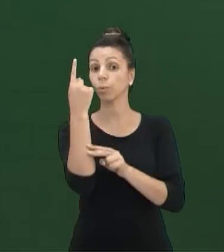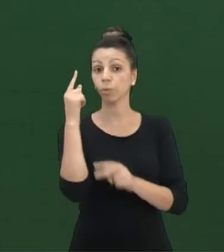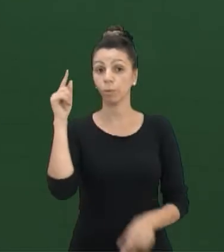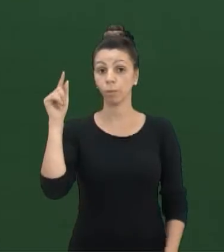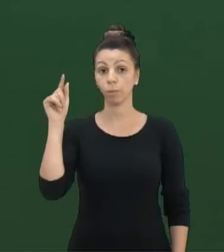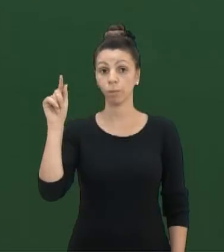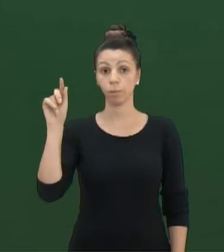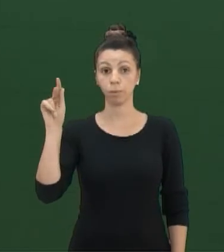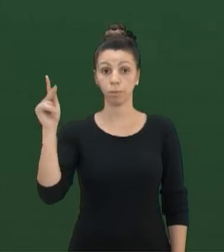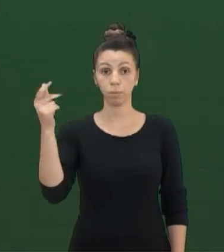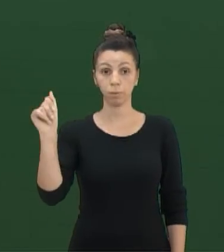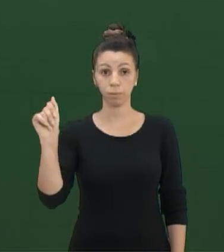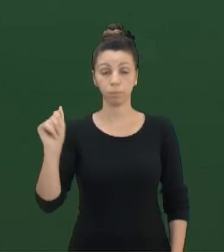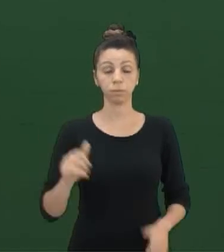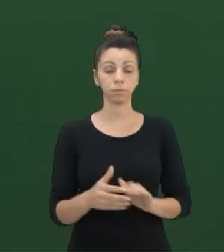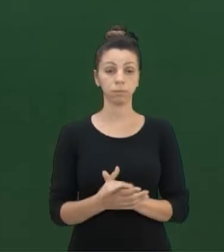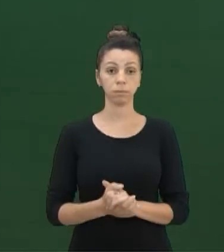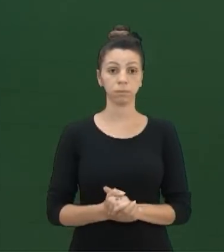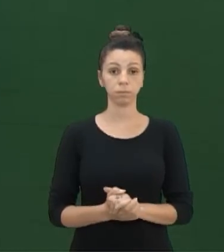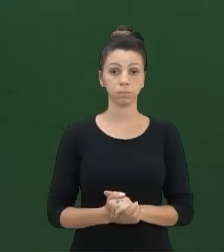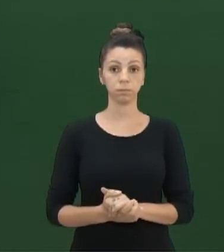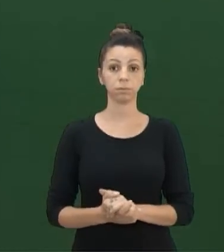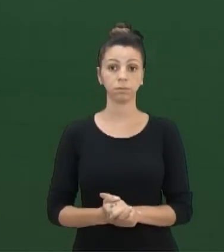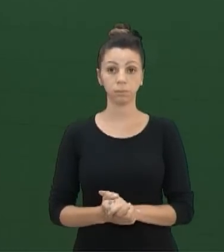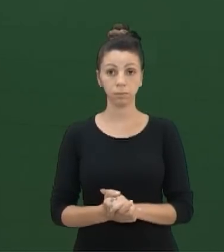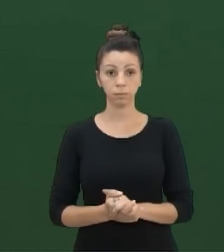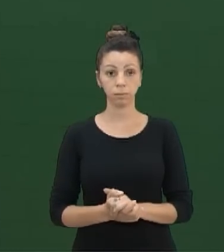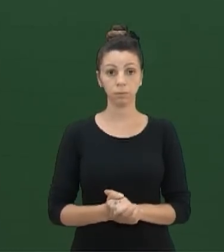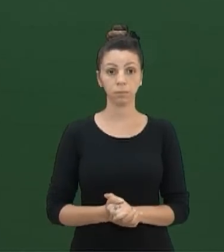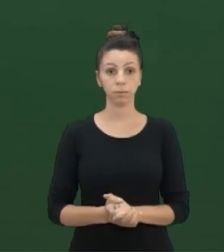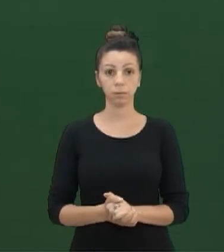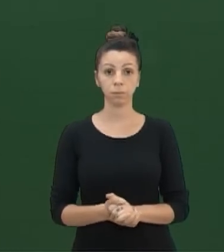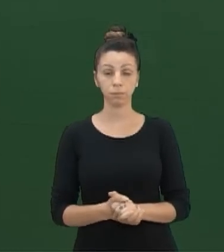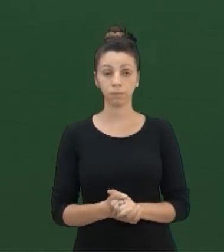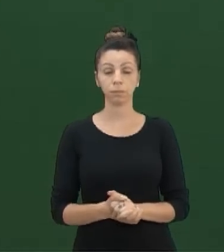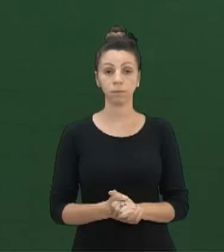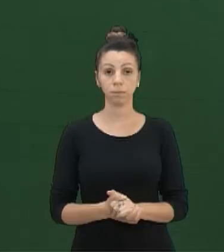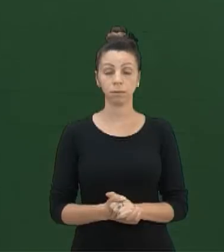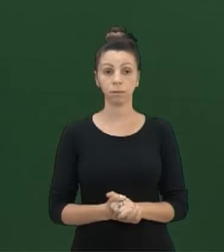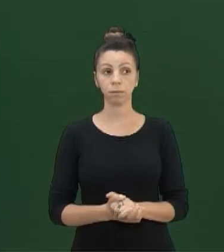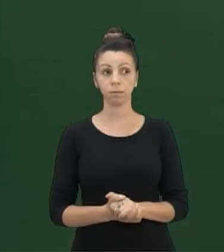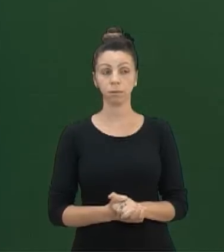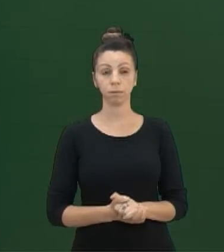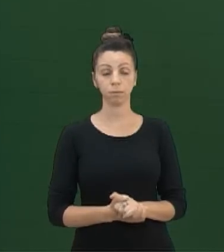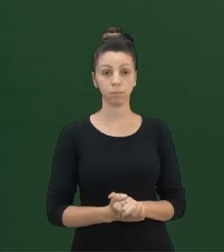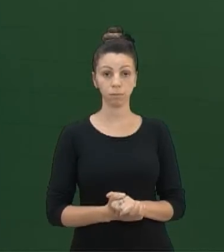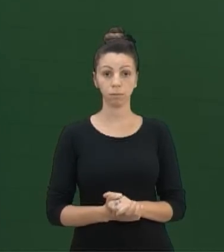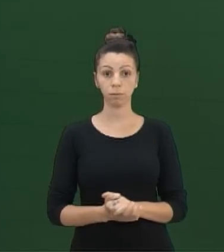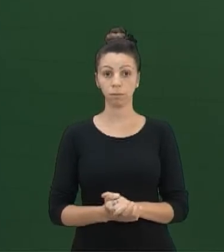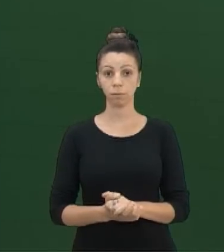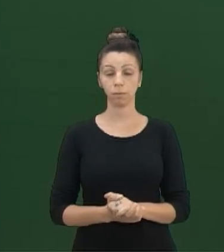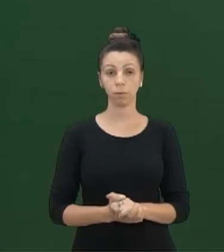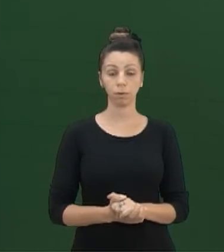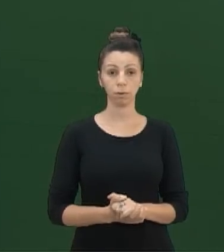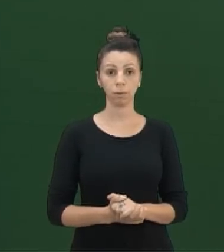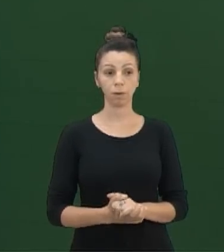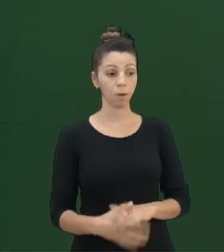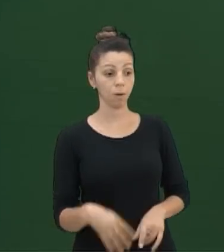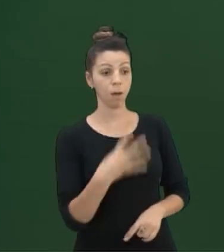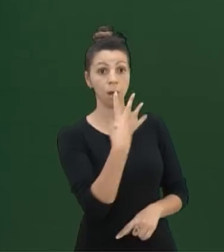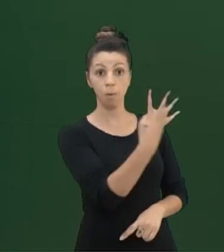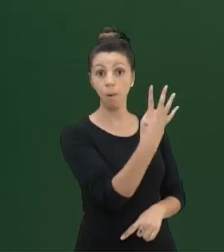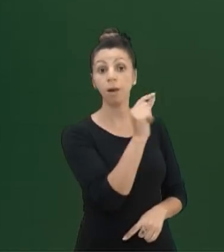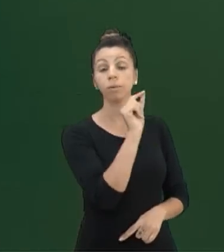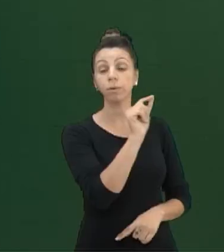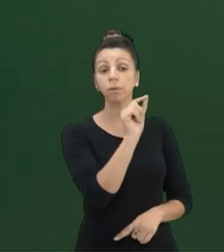coisa aqui. Eu acabei de falar para vocês no slide anterior que cada quarta valia 1/4 da fração de